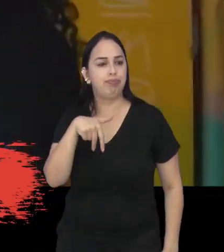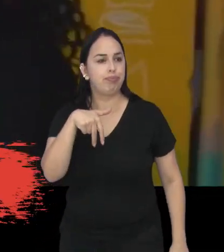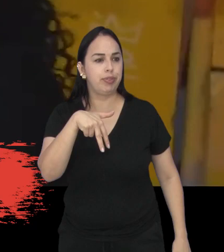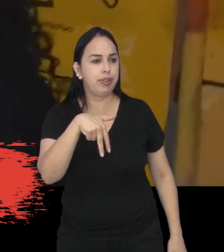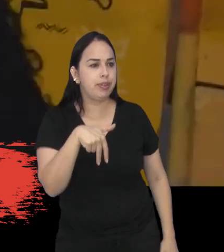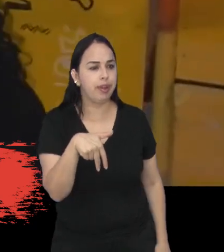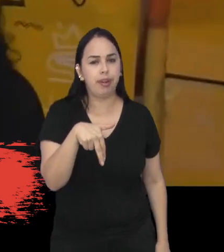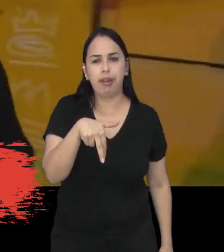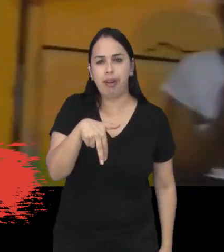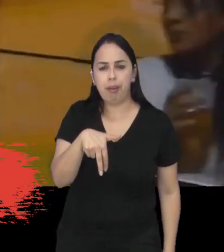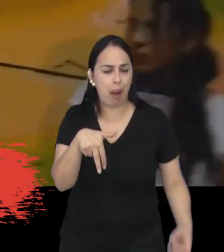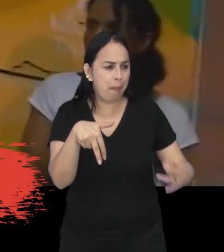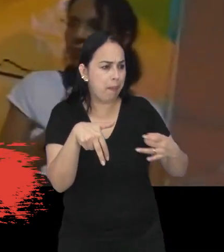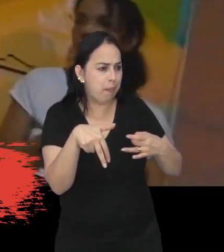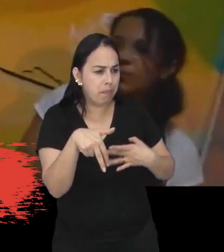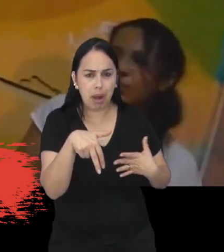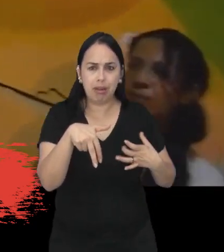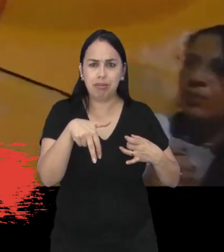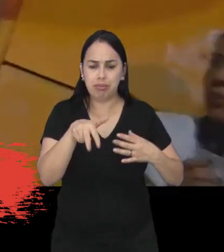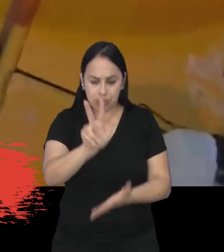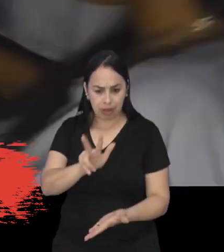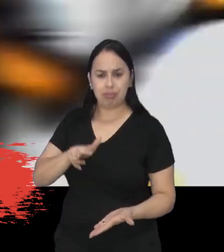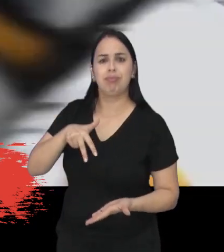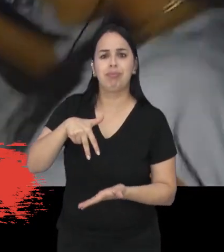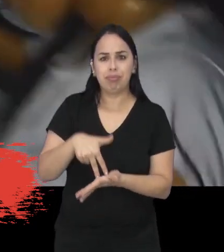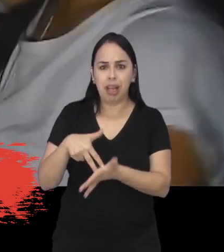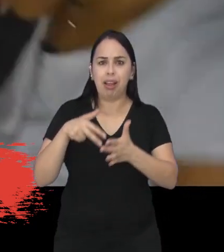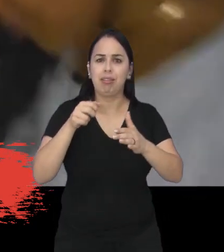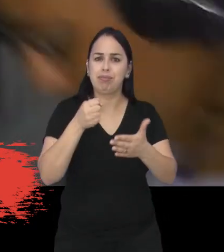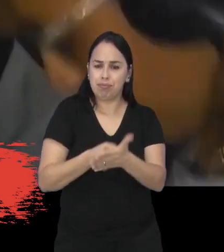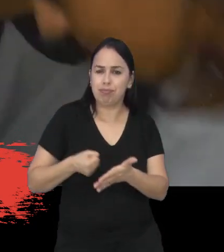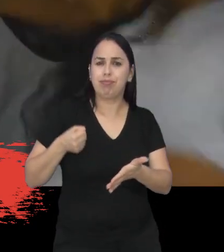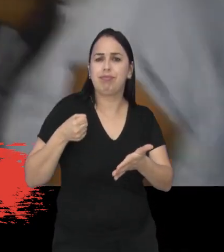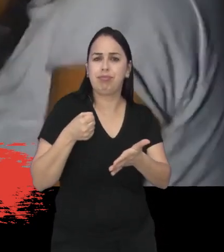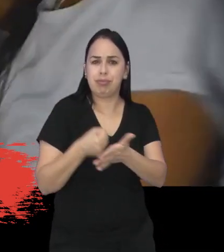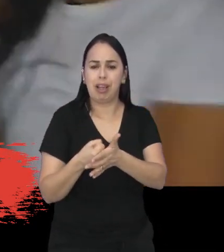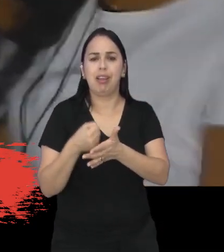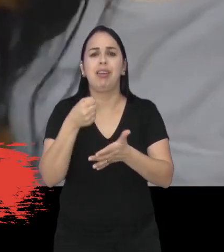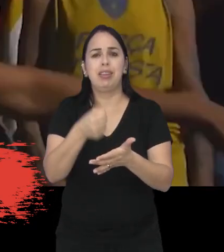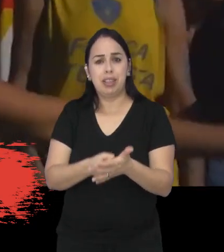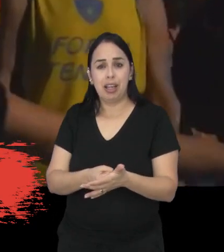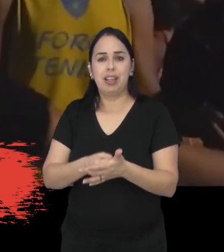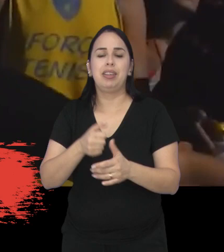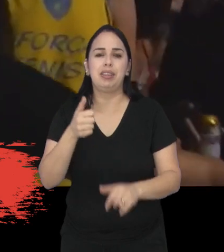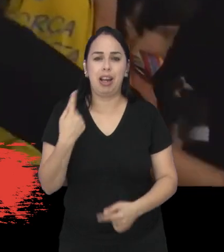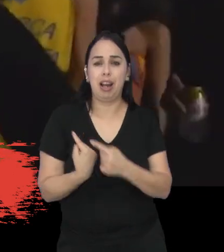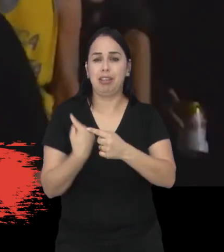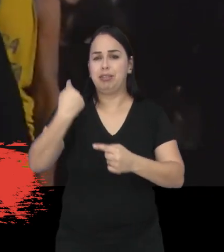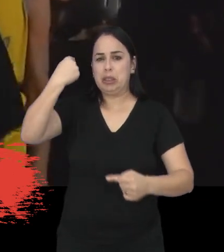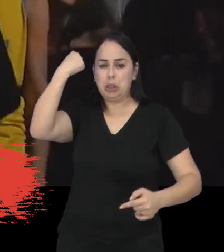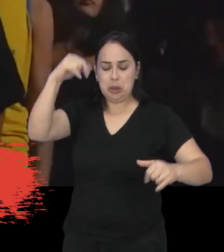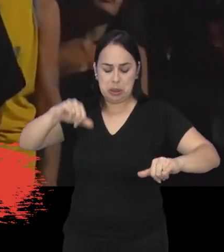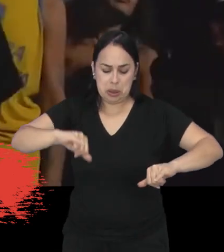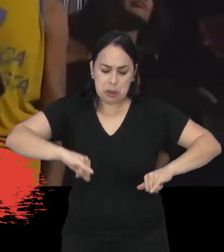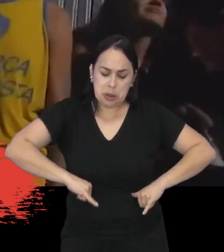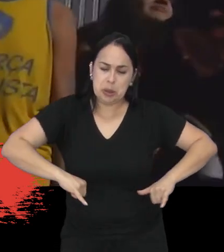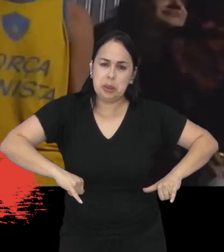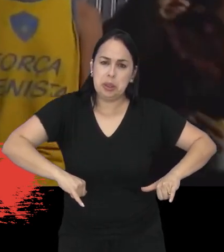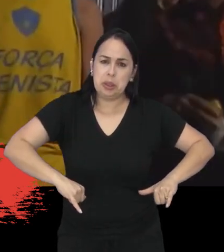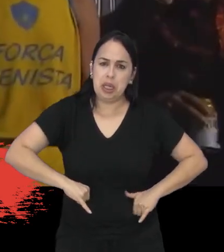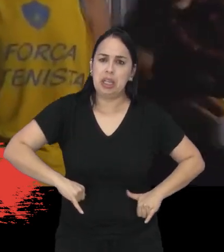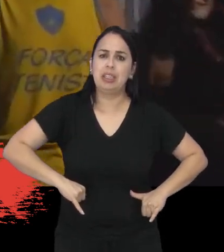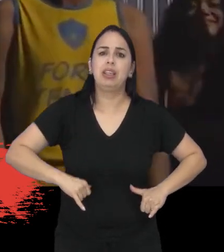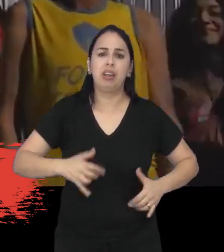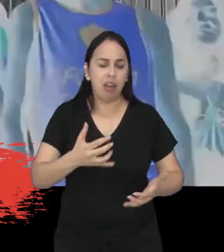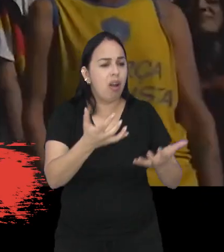um norte, não é sorte, seja forte. Apenas lute como pode, eu vim de lá de onde a filha chora e a mãe não vê. Eu aprendi de muito cedo que querer não